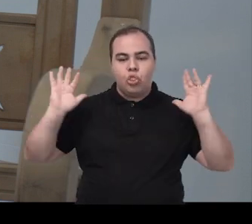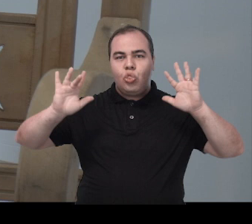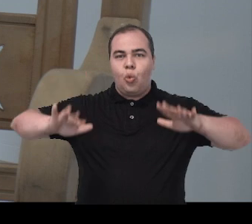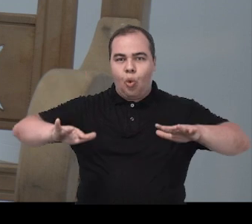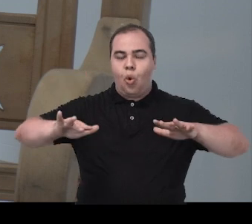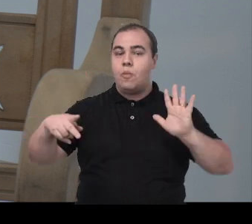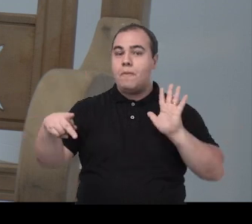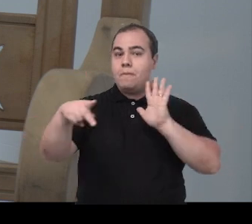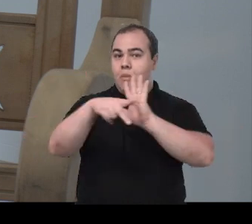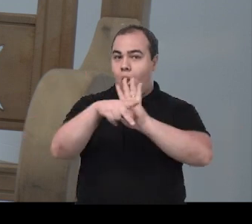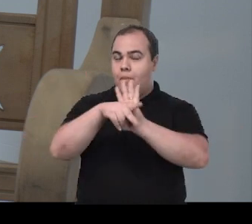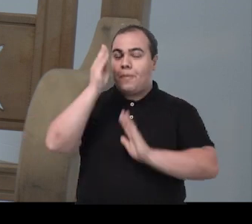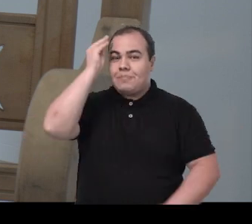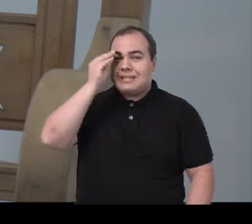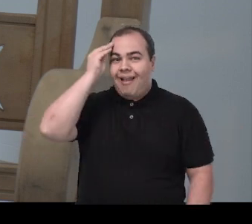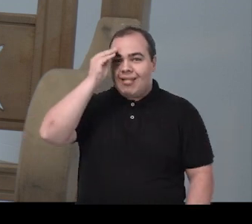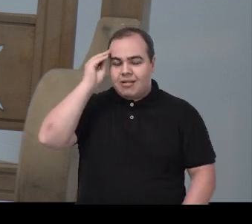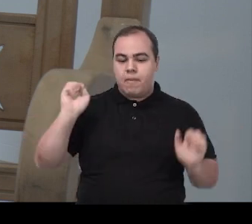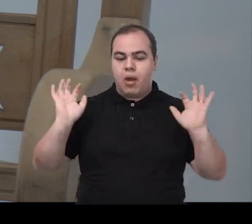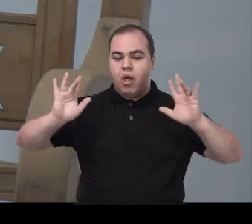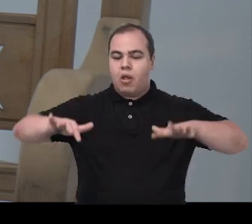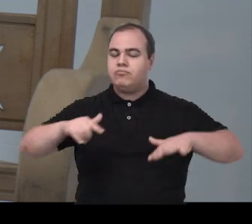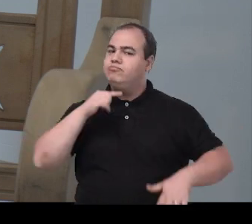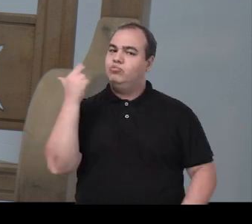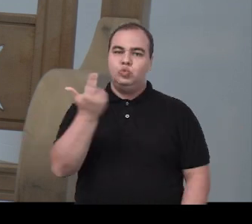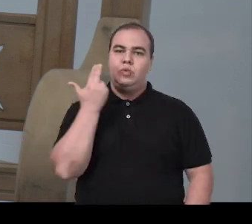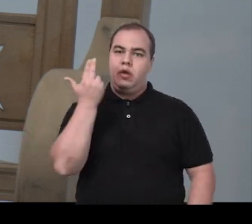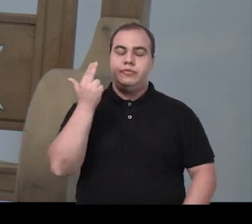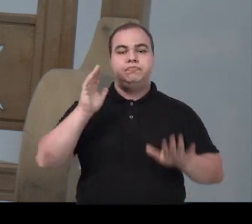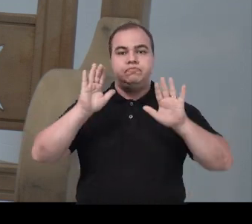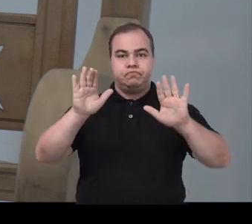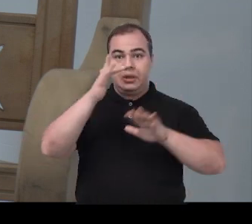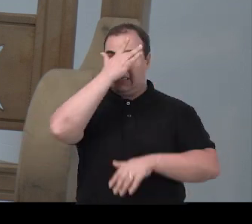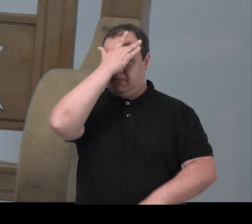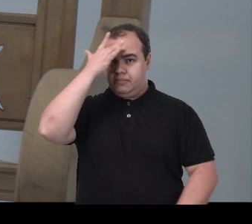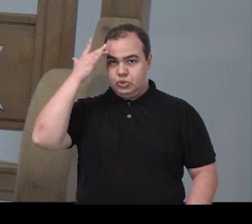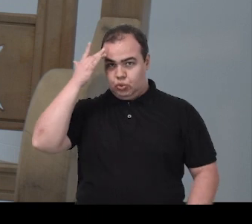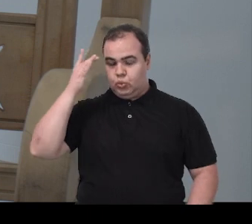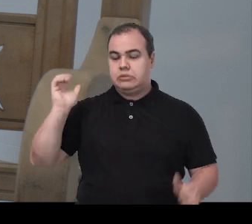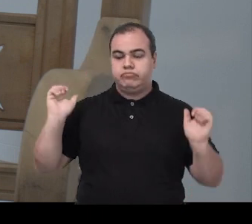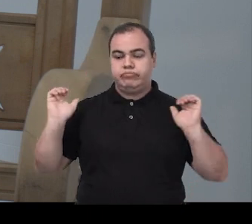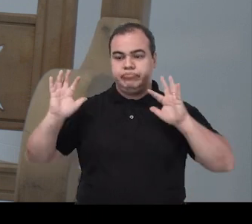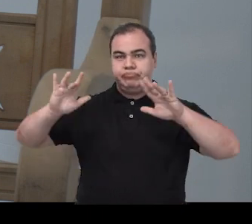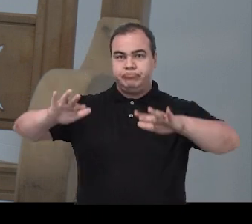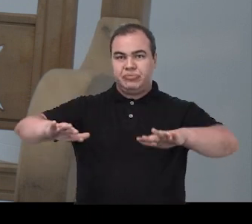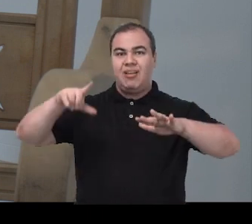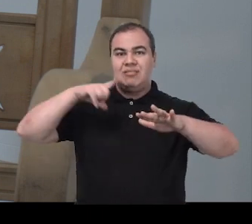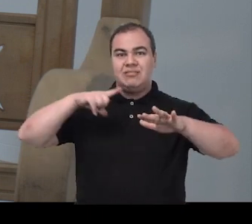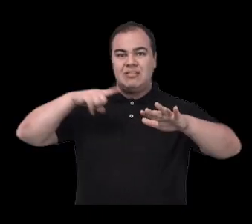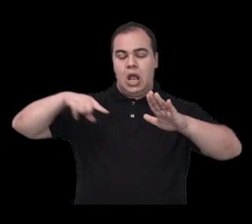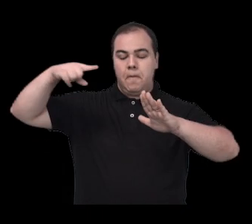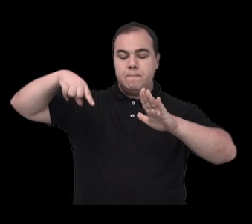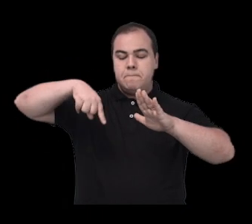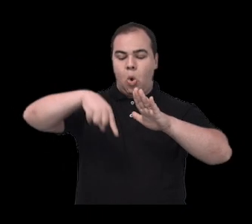de serviços gerais, 1972 a 2019. Dessa região, eles ficavam nos